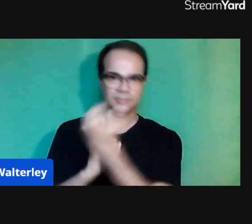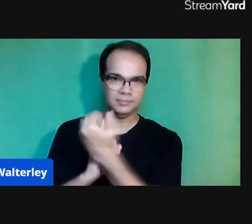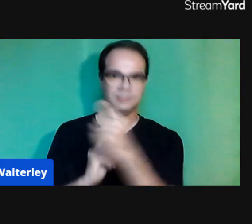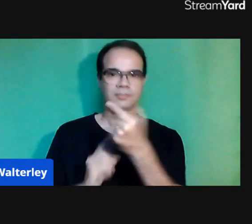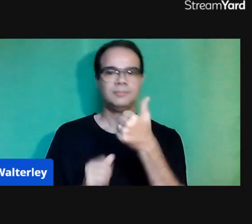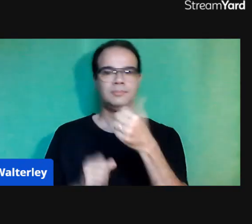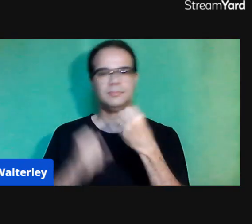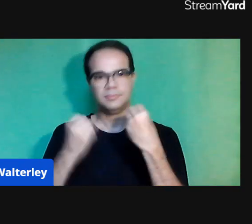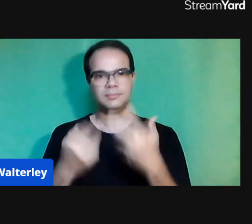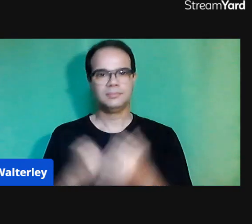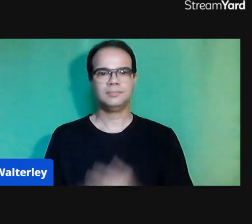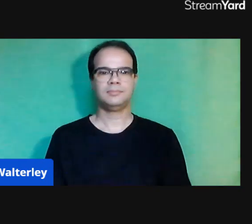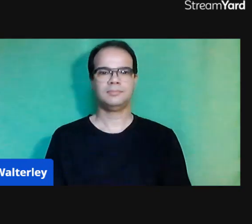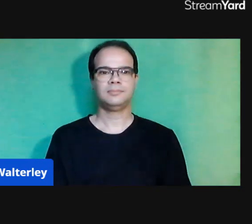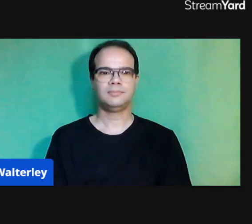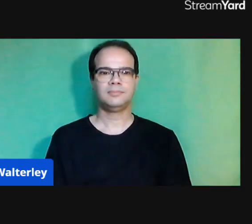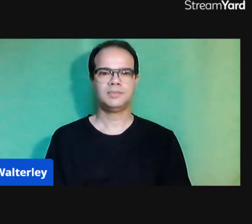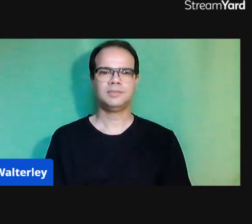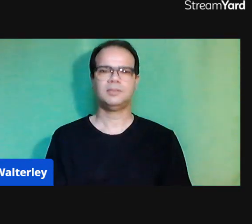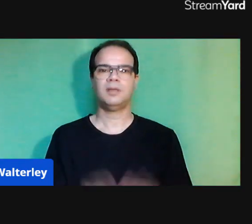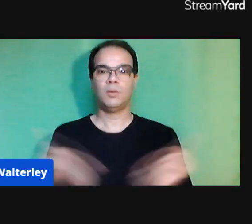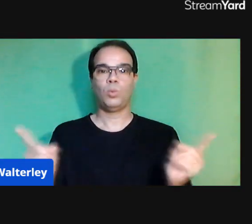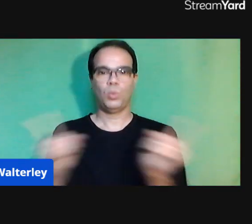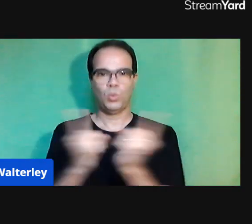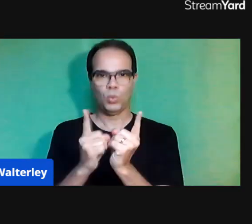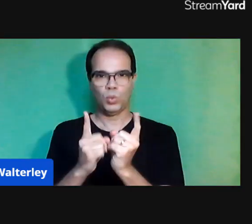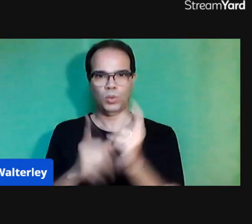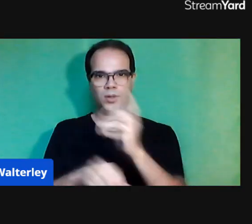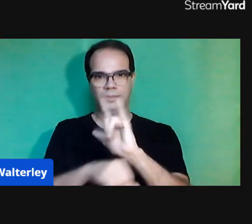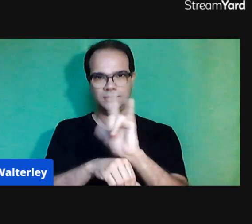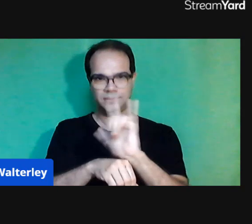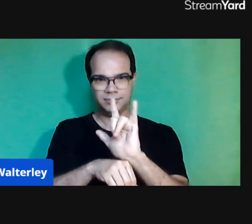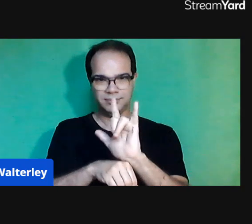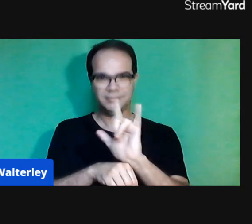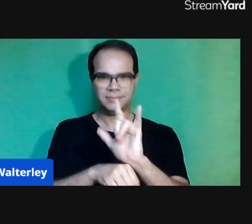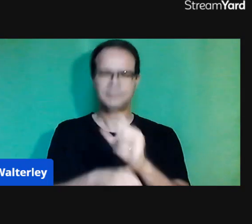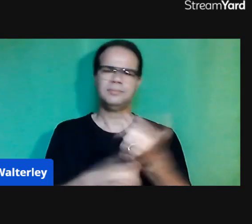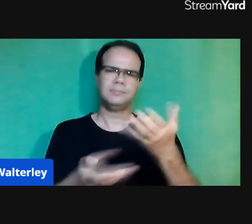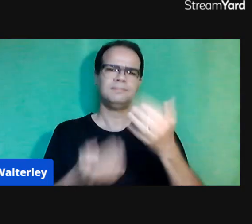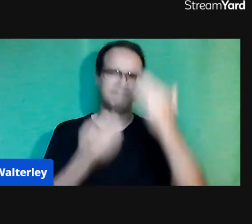fazer esse curta-metragem, finalizar esse curta-metragem e estar